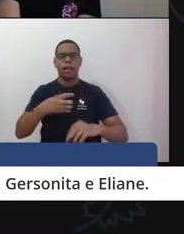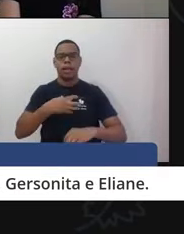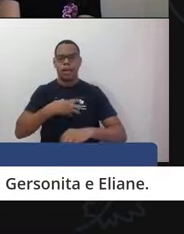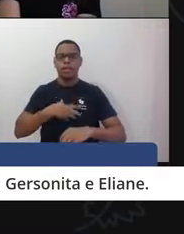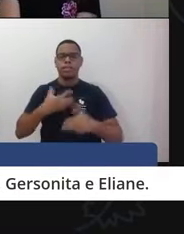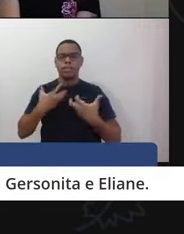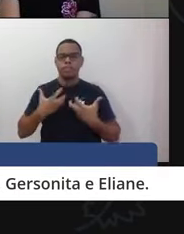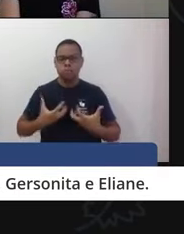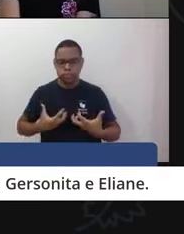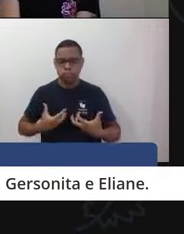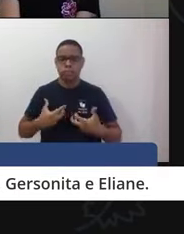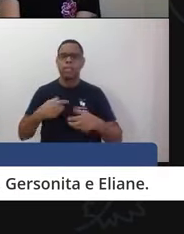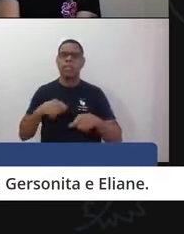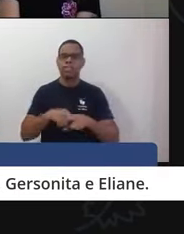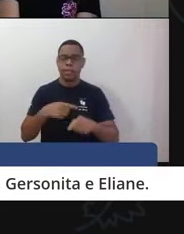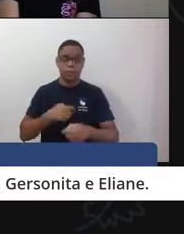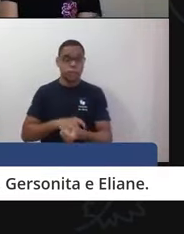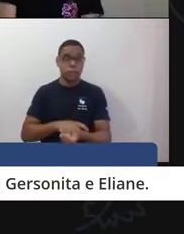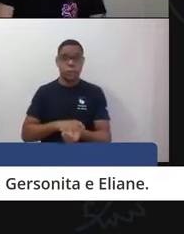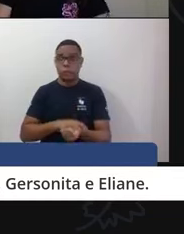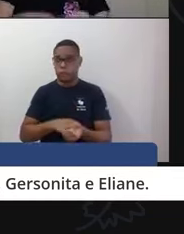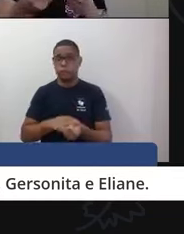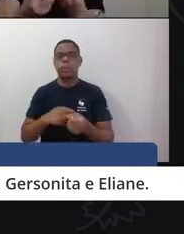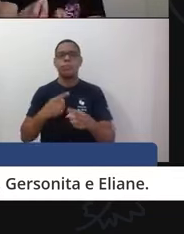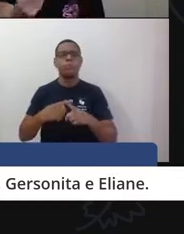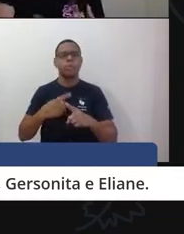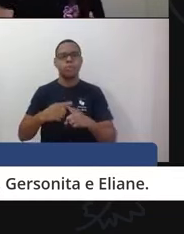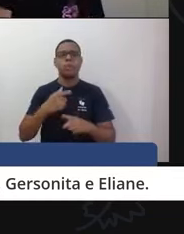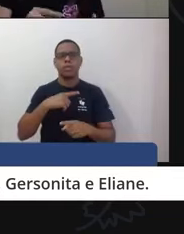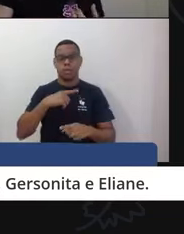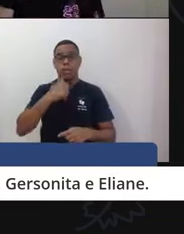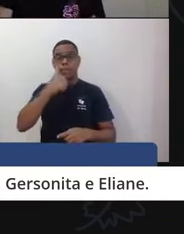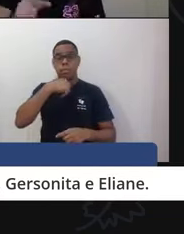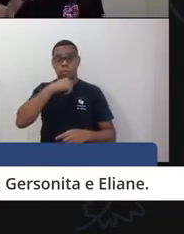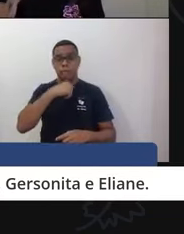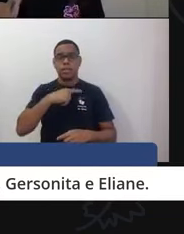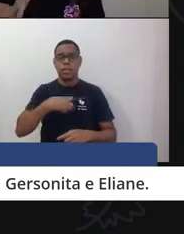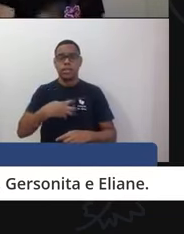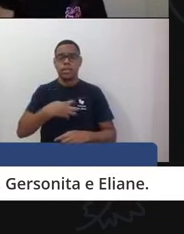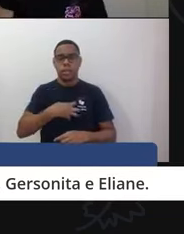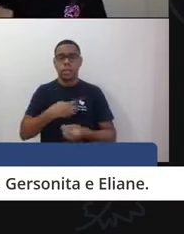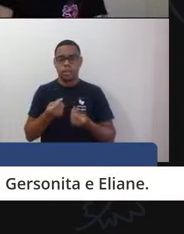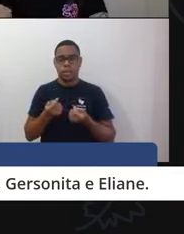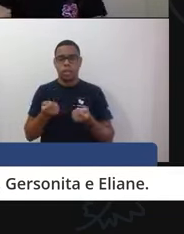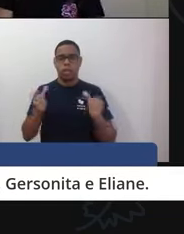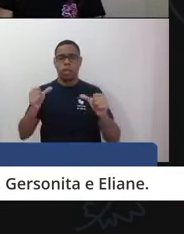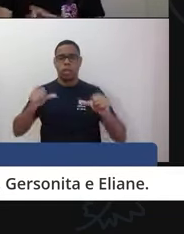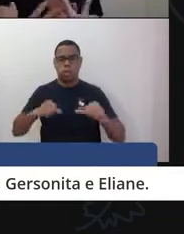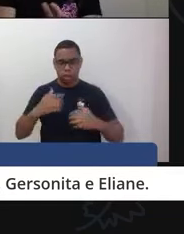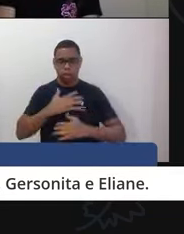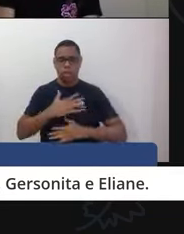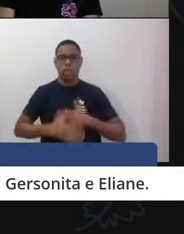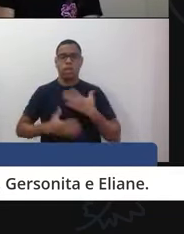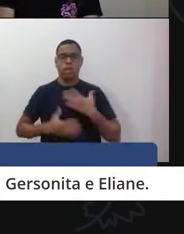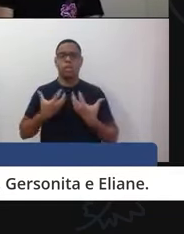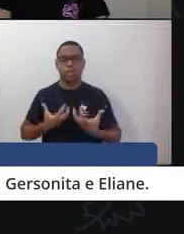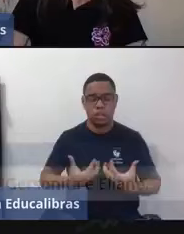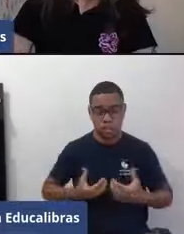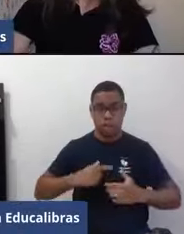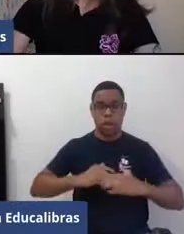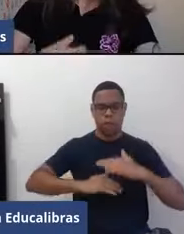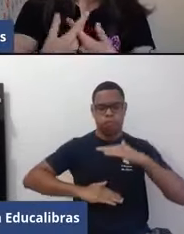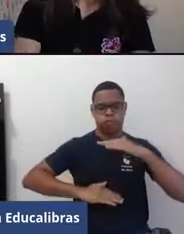e estressante. Eu falo que elas acabam se falindo emocionalmente, financeiramente, fisicamente, porque há um esgotamento,